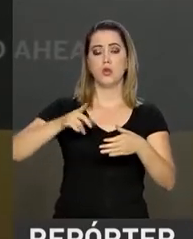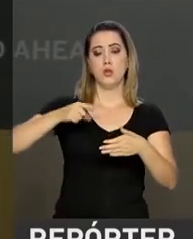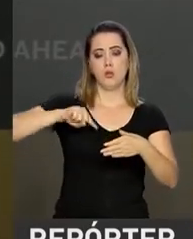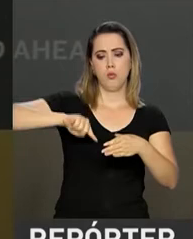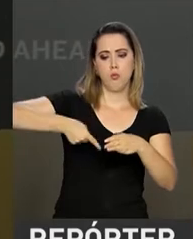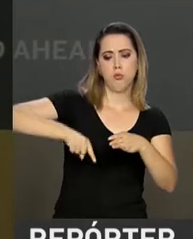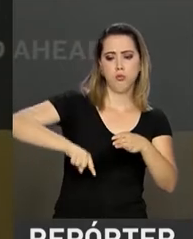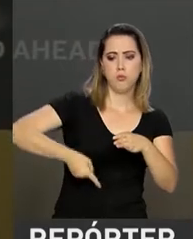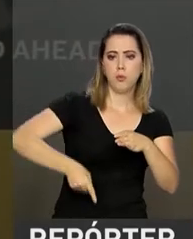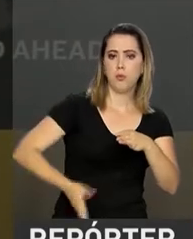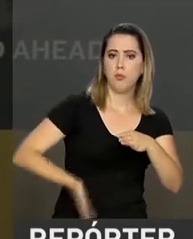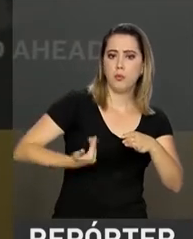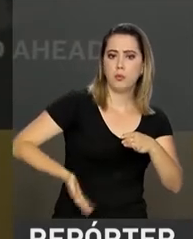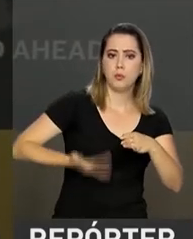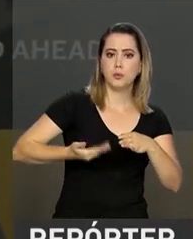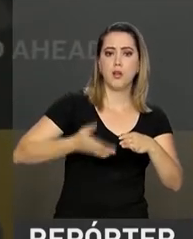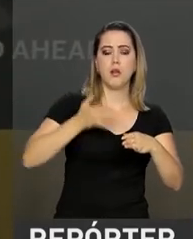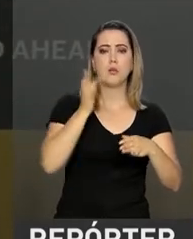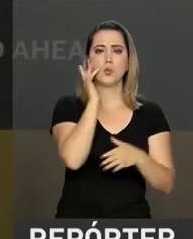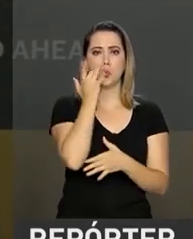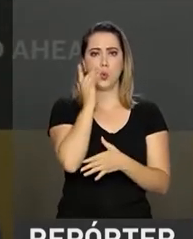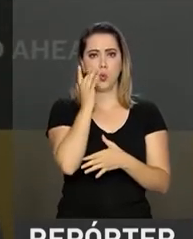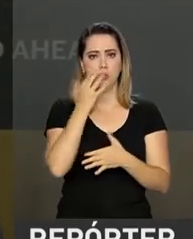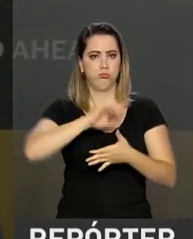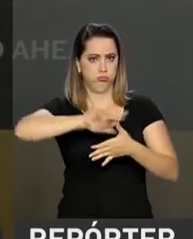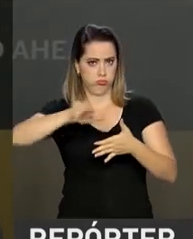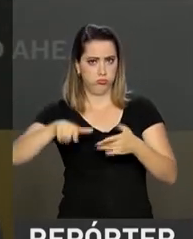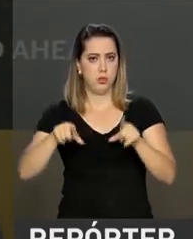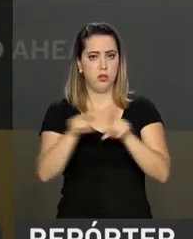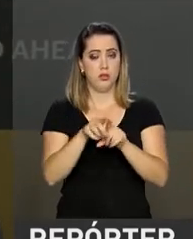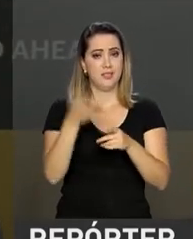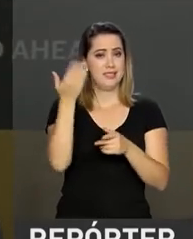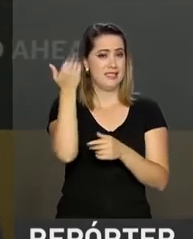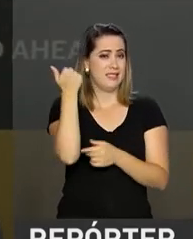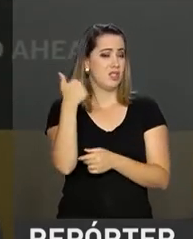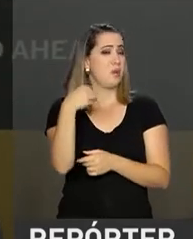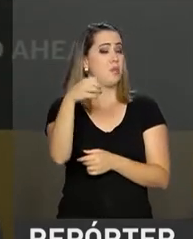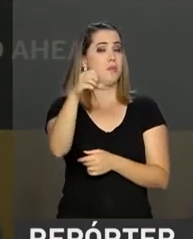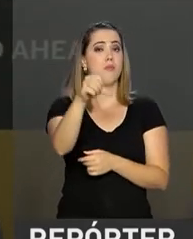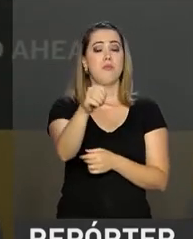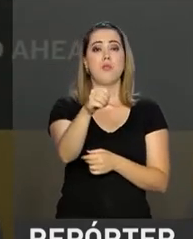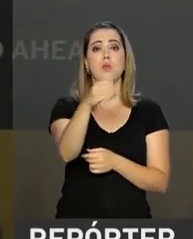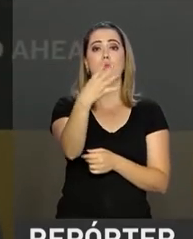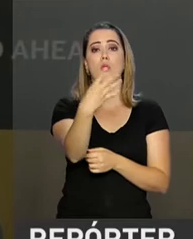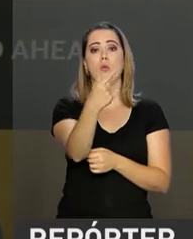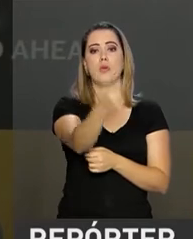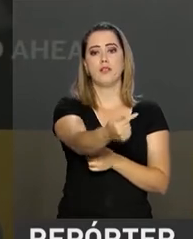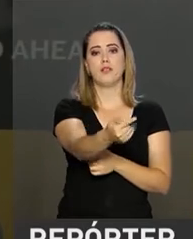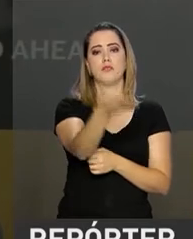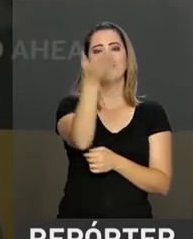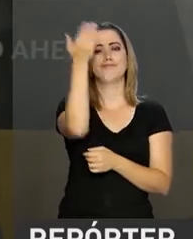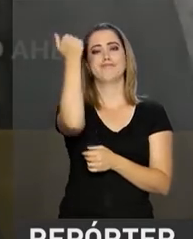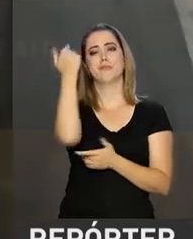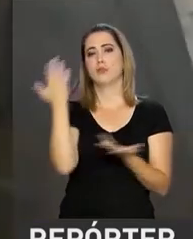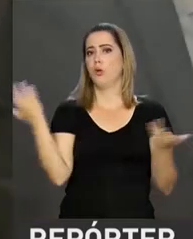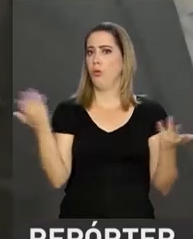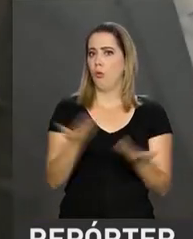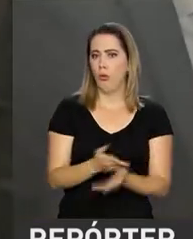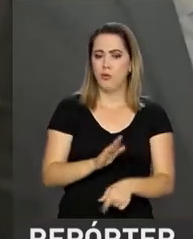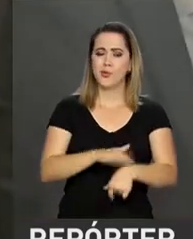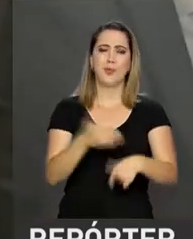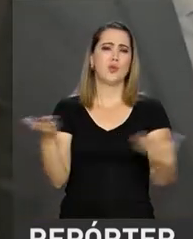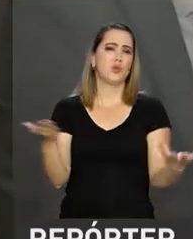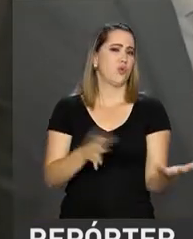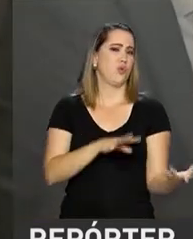tenha sofrido a última atualização em 1994 no ambiente hoje de mercado de competição mundial de